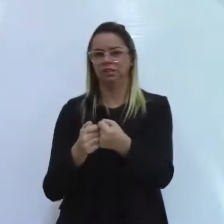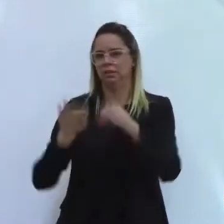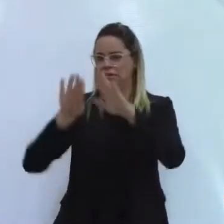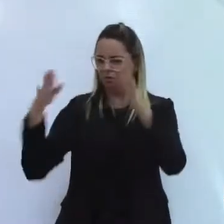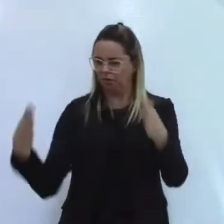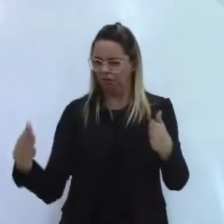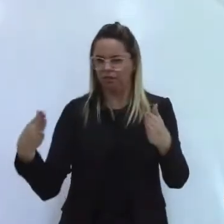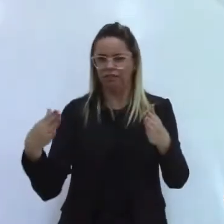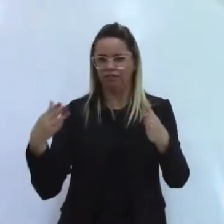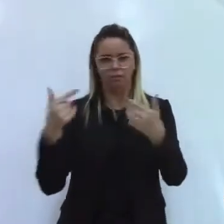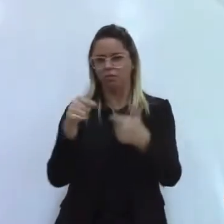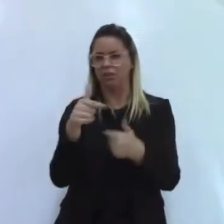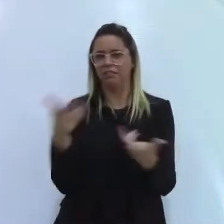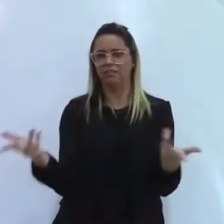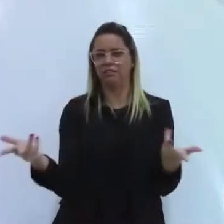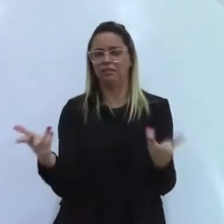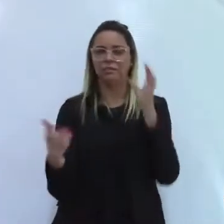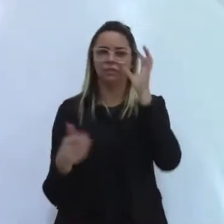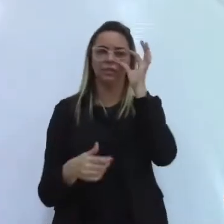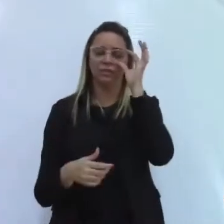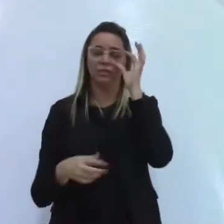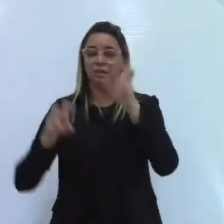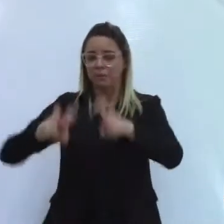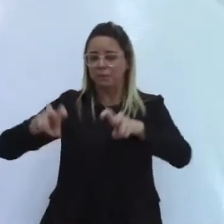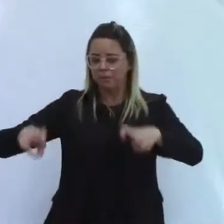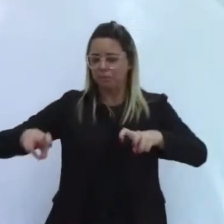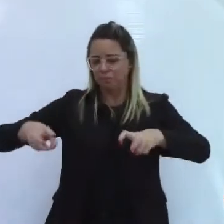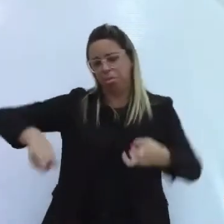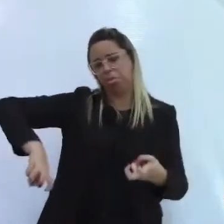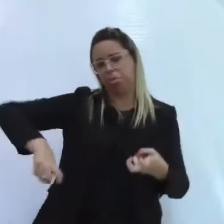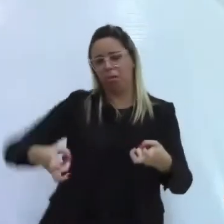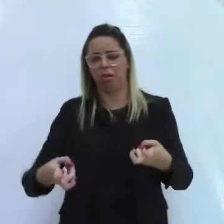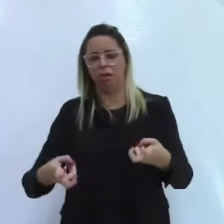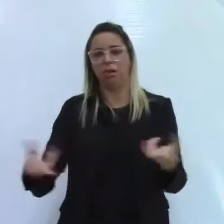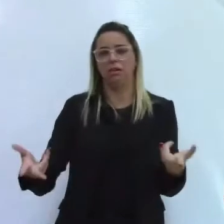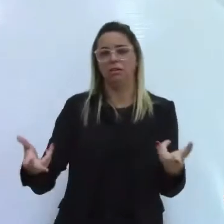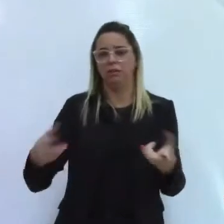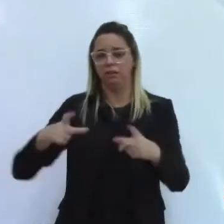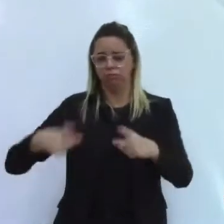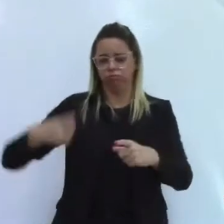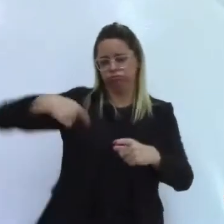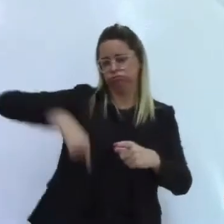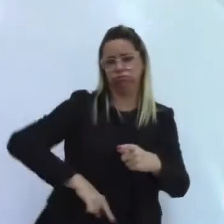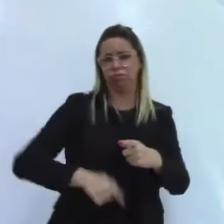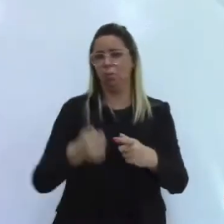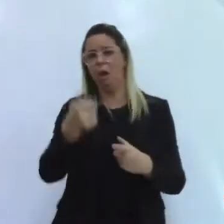e está lá abandonado. Os banquinhos no chão, já se abrindo buraco.